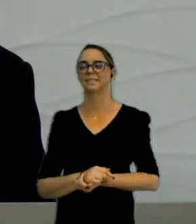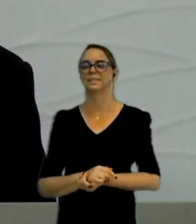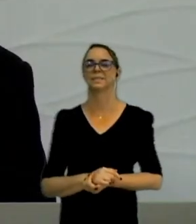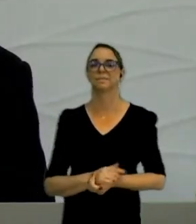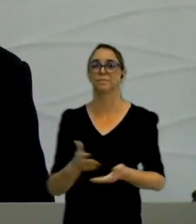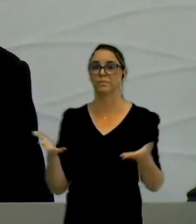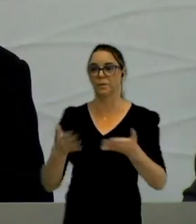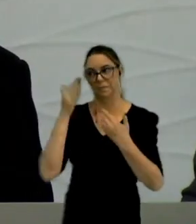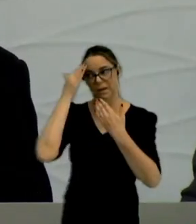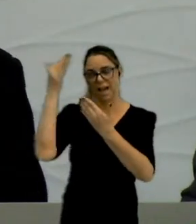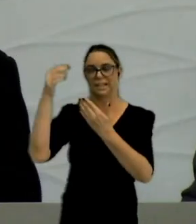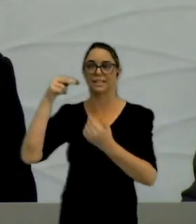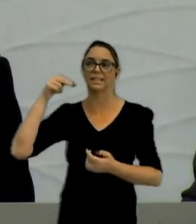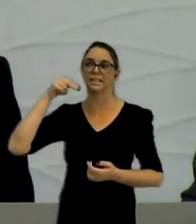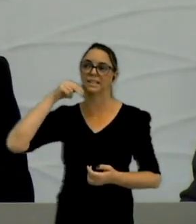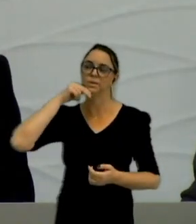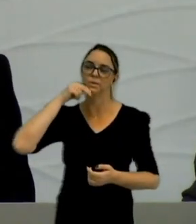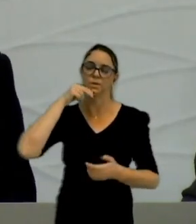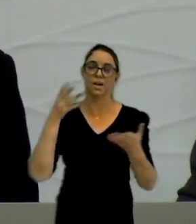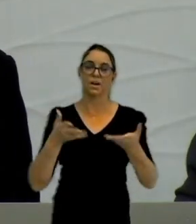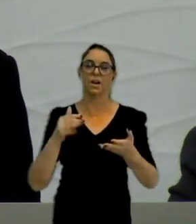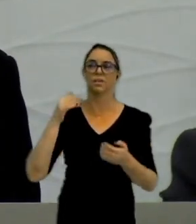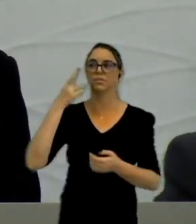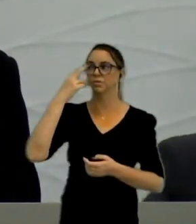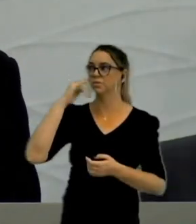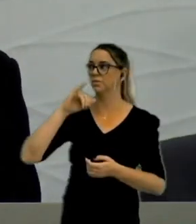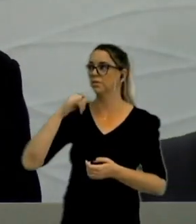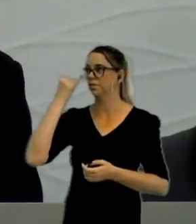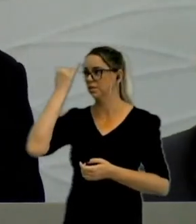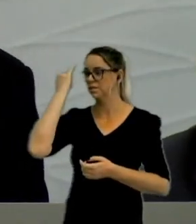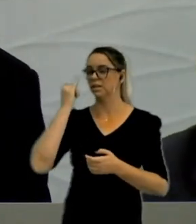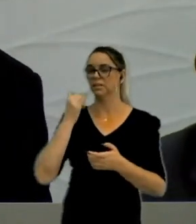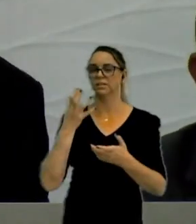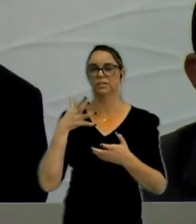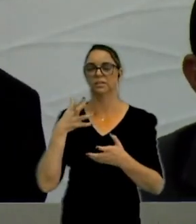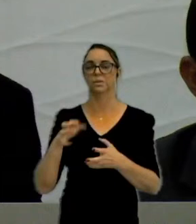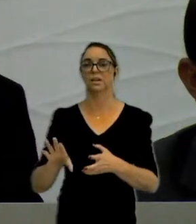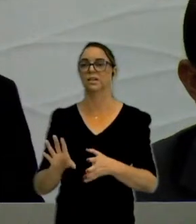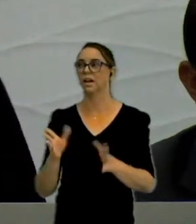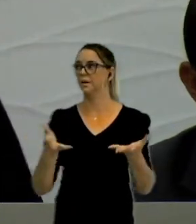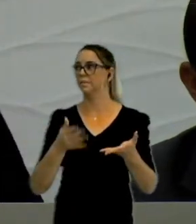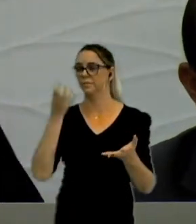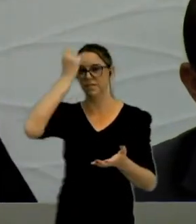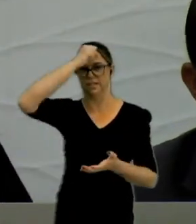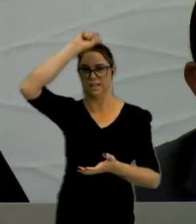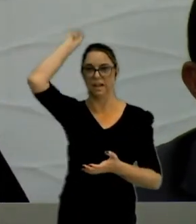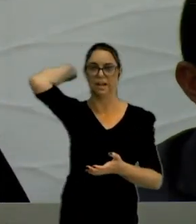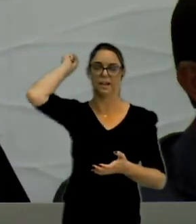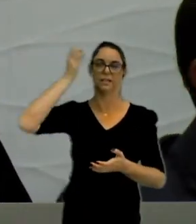Nilson, para contar a palavra, vereador João da Cruzinha. Vereador Cid e Cleide Ostal.